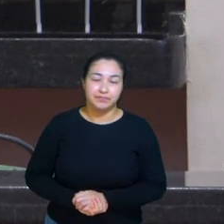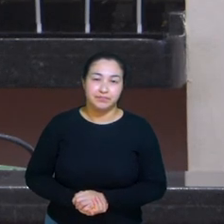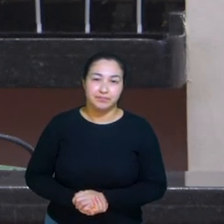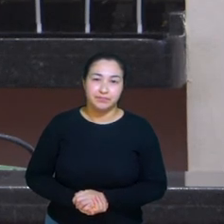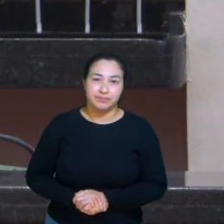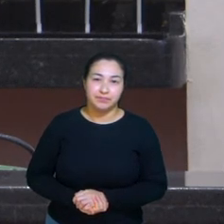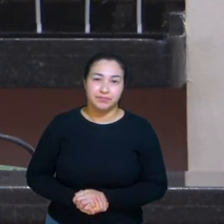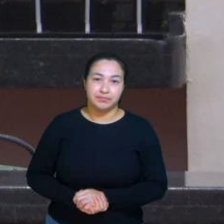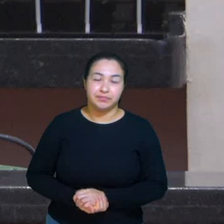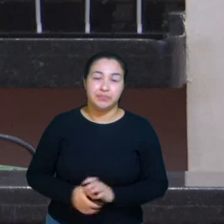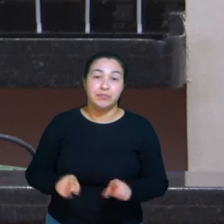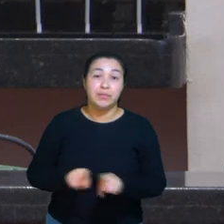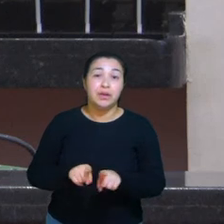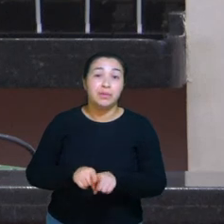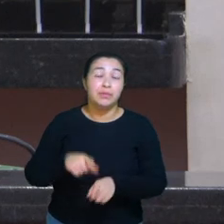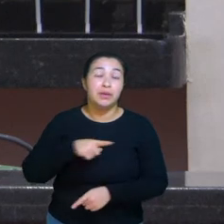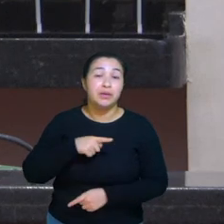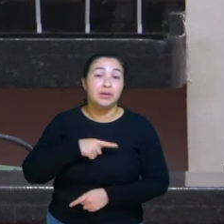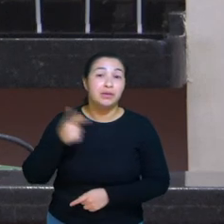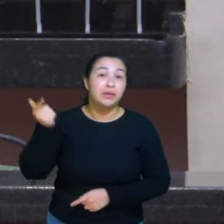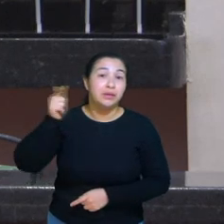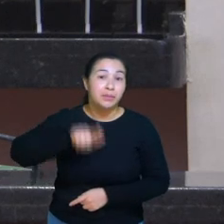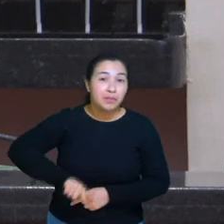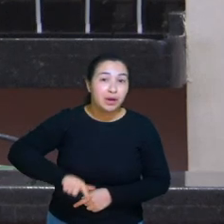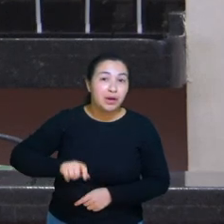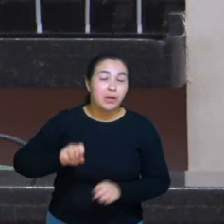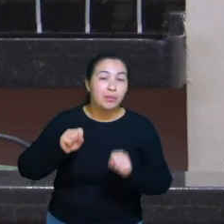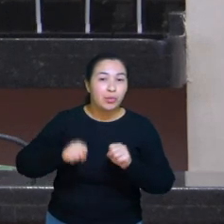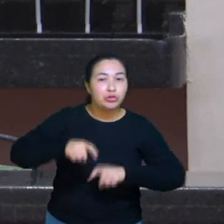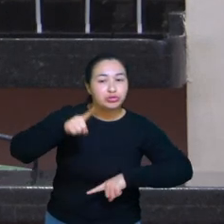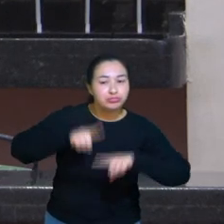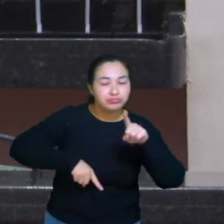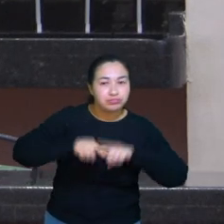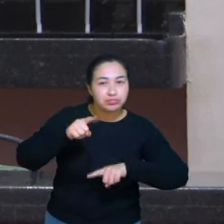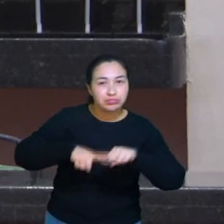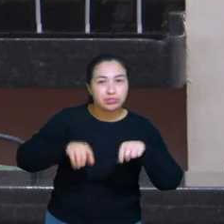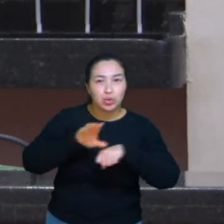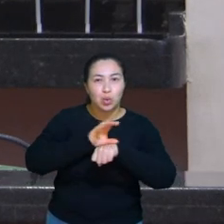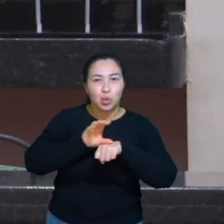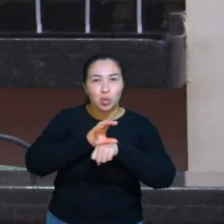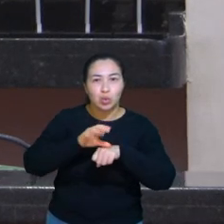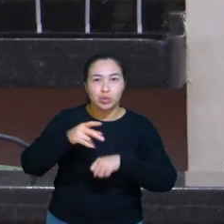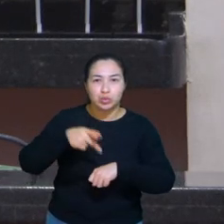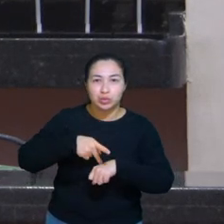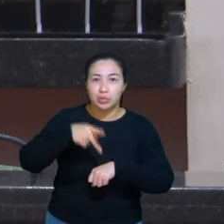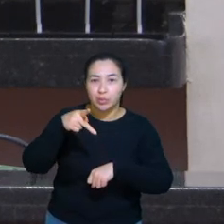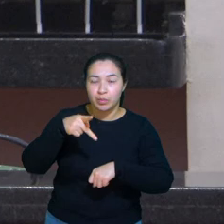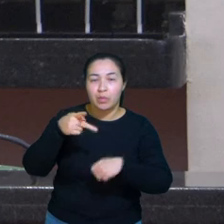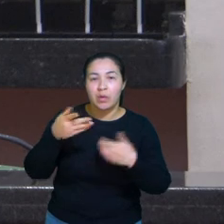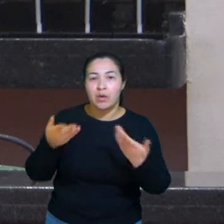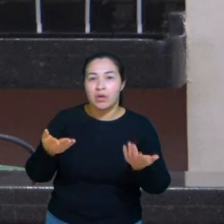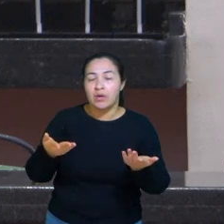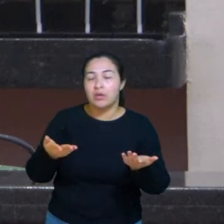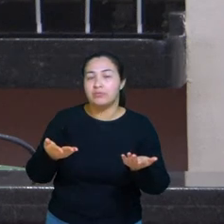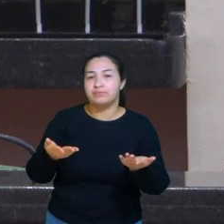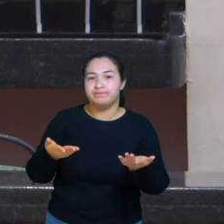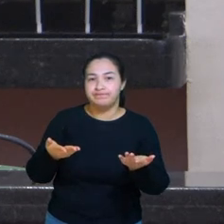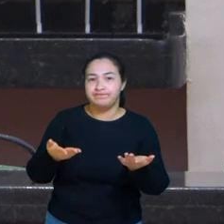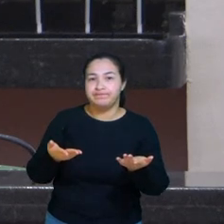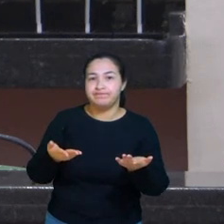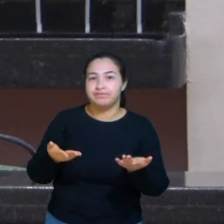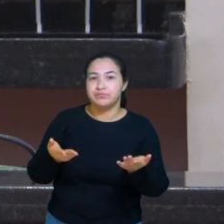grande contribuição que nós podemos articular cursos de pós-graduação seja lato senso estrito senso eh com